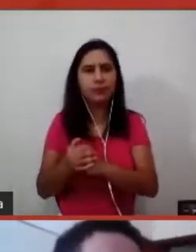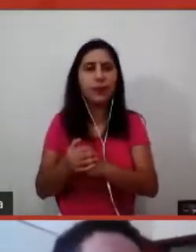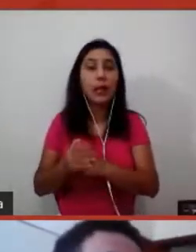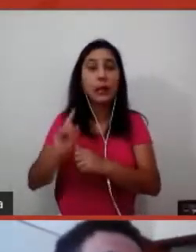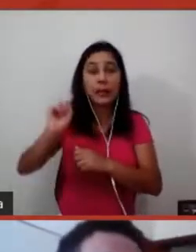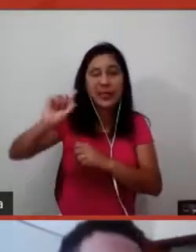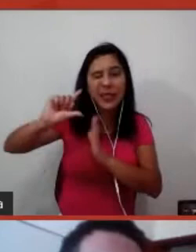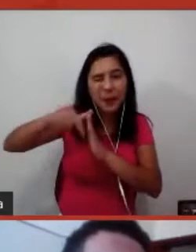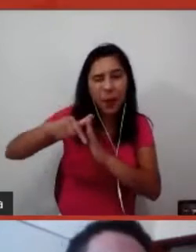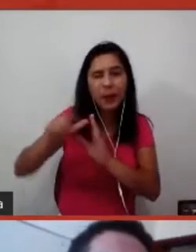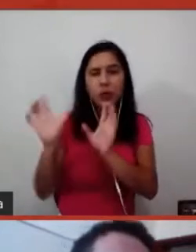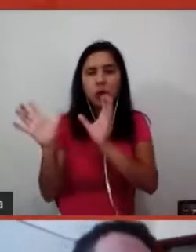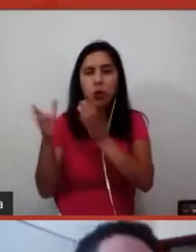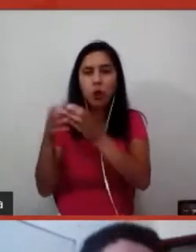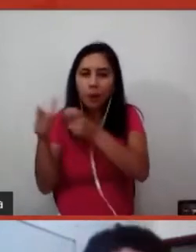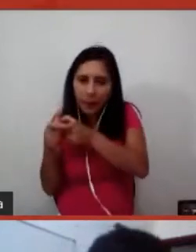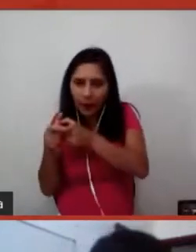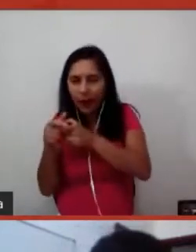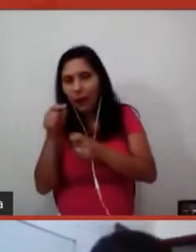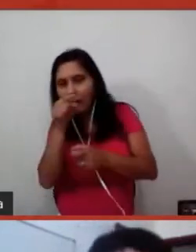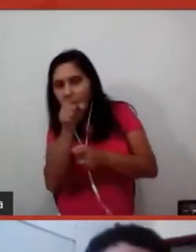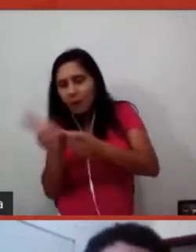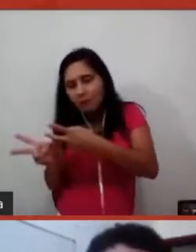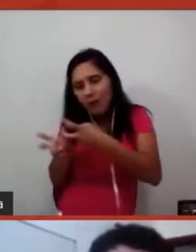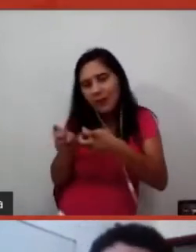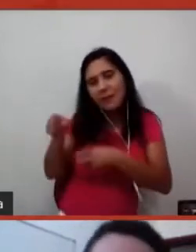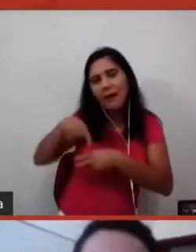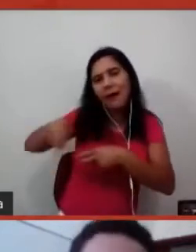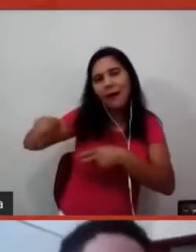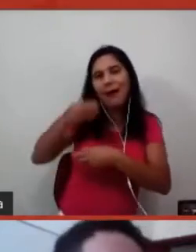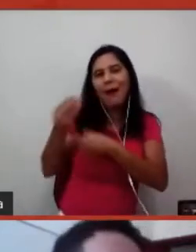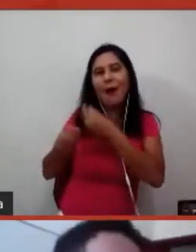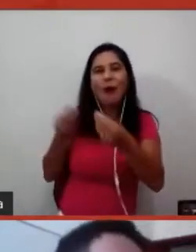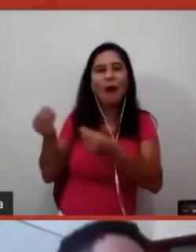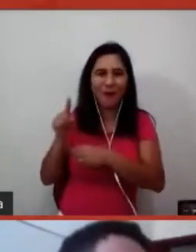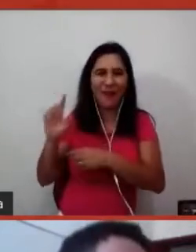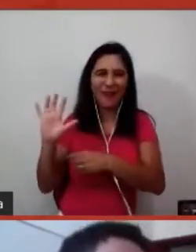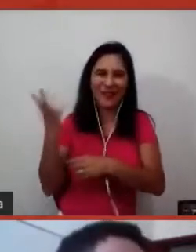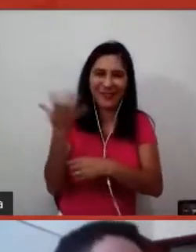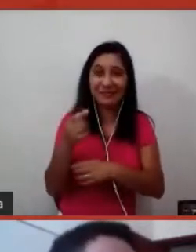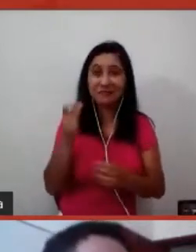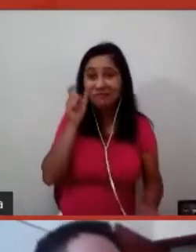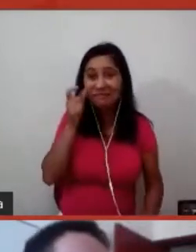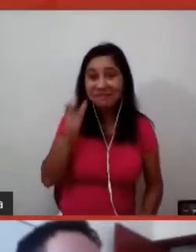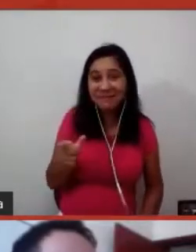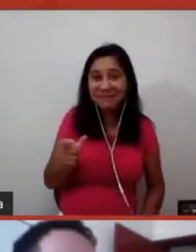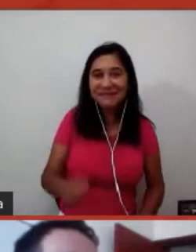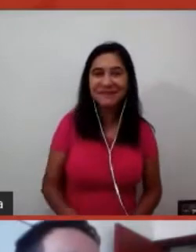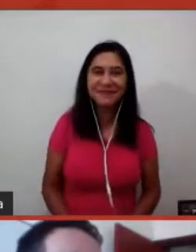pequeno grupo, vocês vão ver como isso se manifesta. É muito interessante, né?